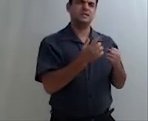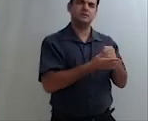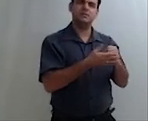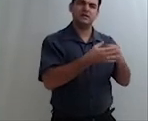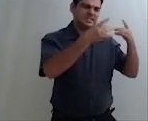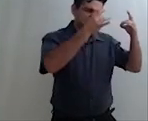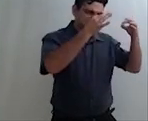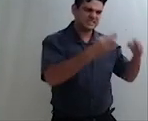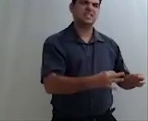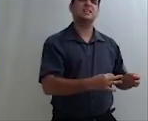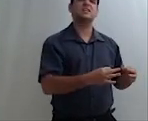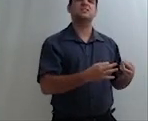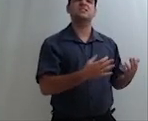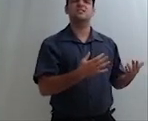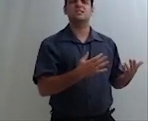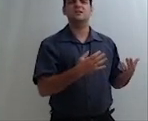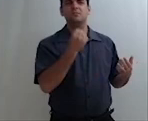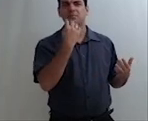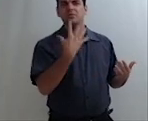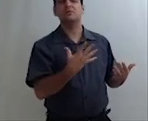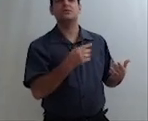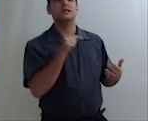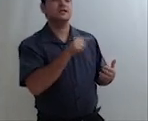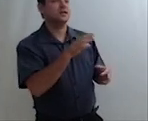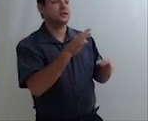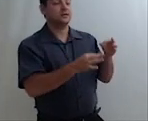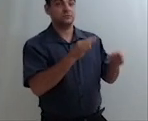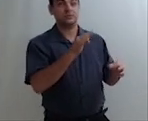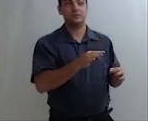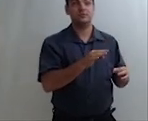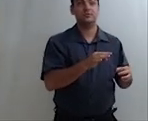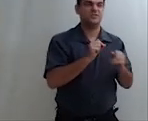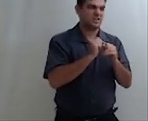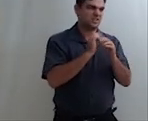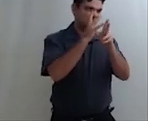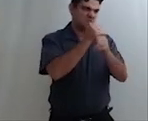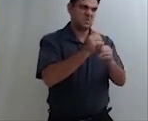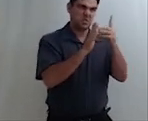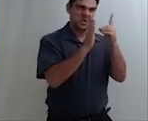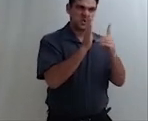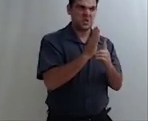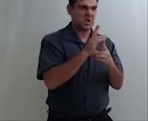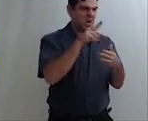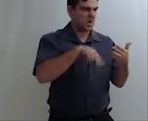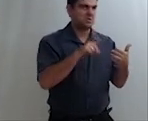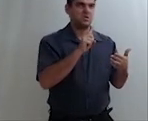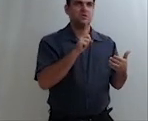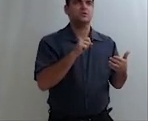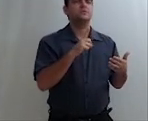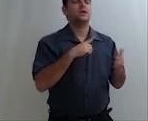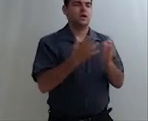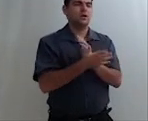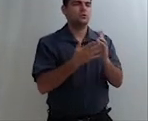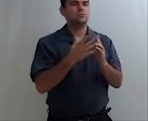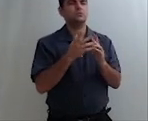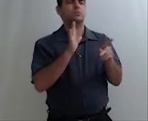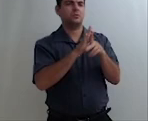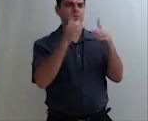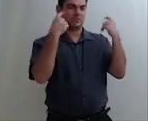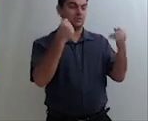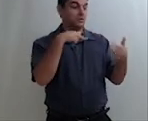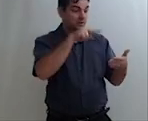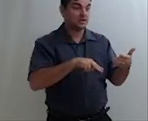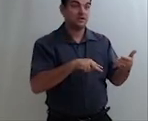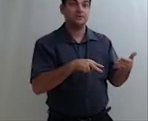alegação de que o tribunal não chegou a revisar o decreto eu tenho aqui uma manifestação do tribunal e que ele